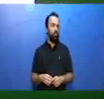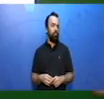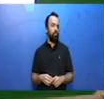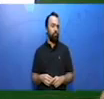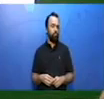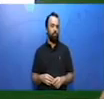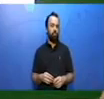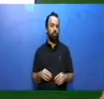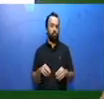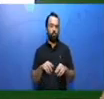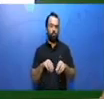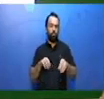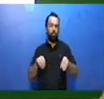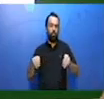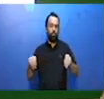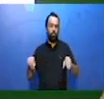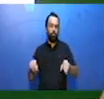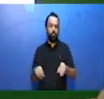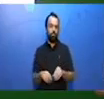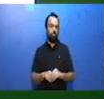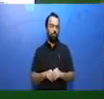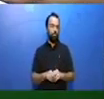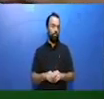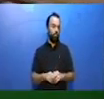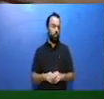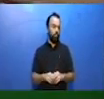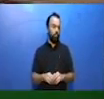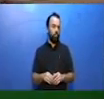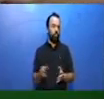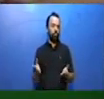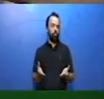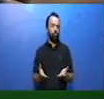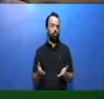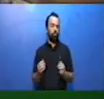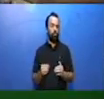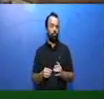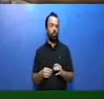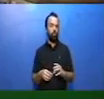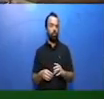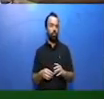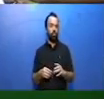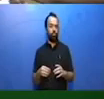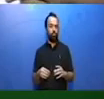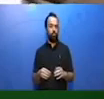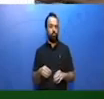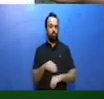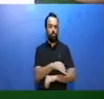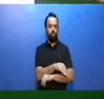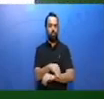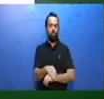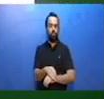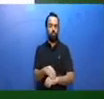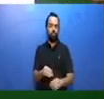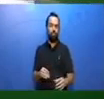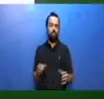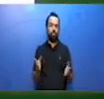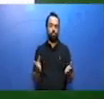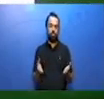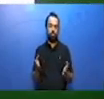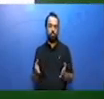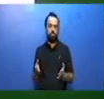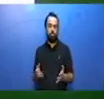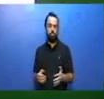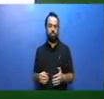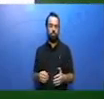ruas eram de terra. E agora, qual a característica das ruas após o progresso?